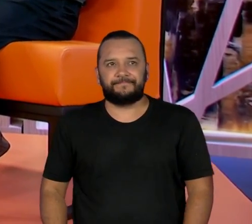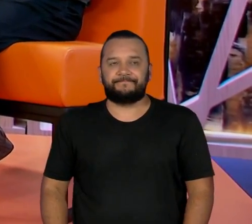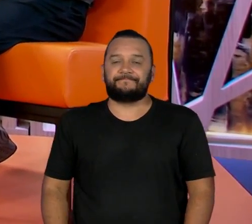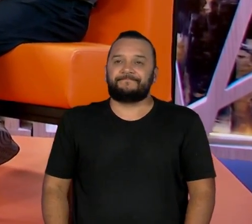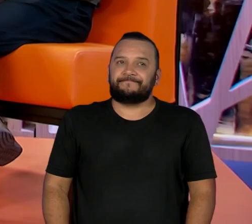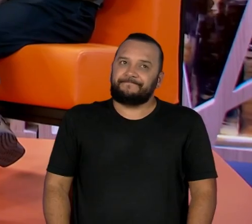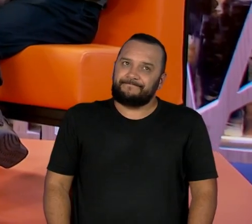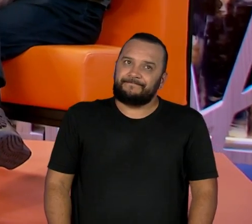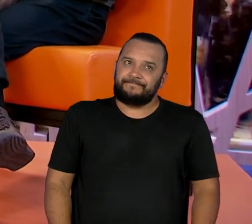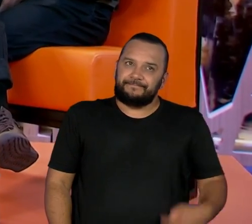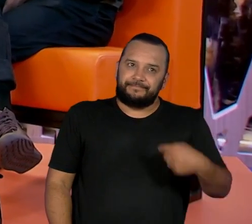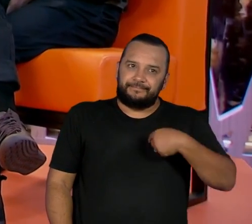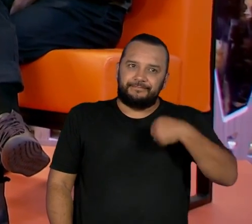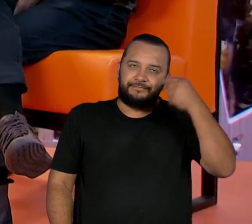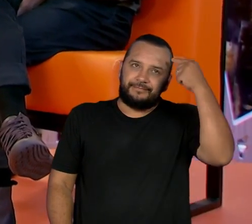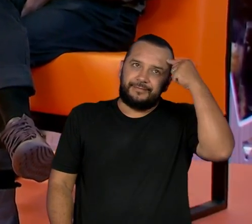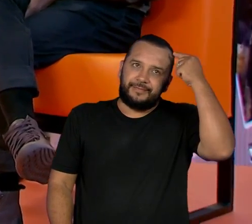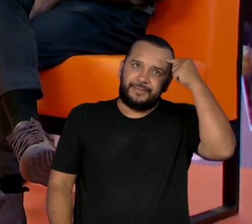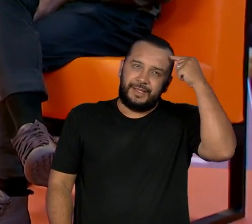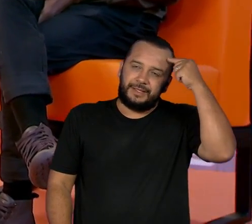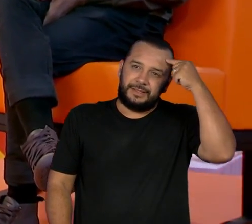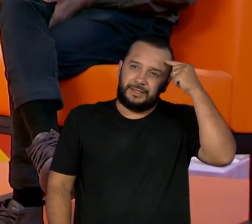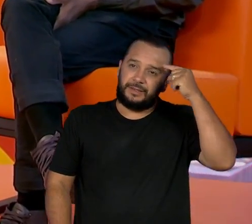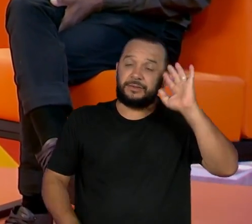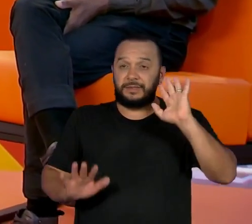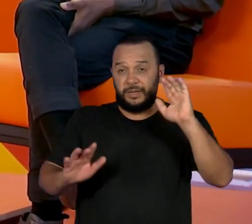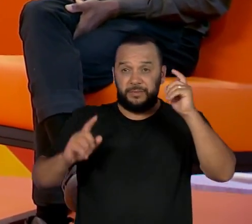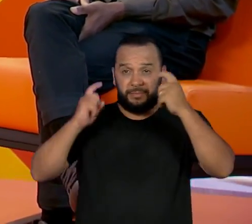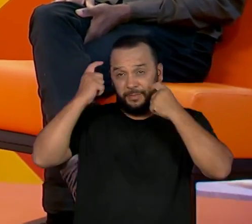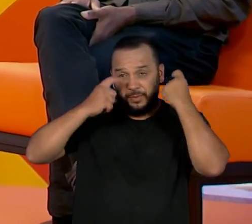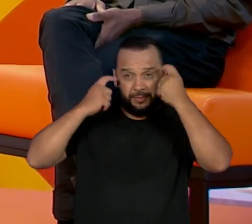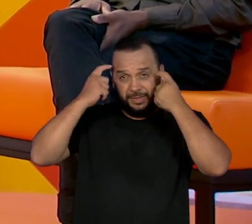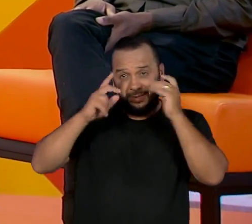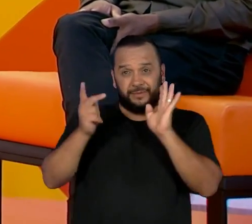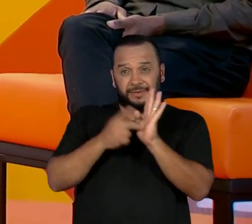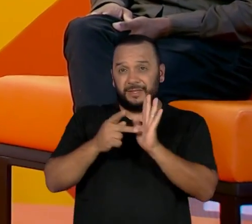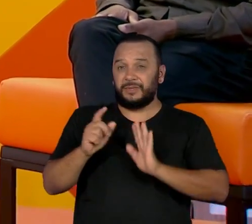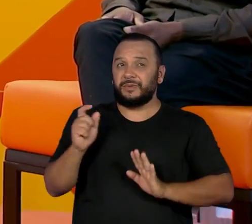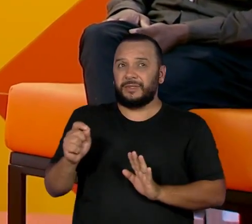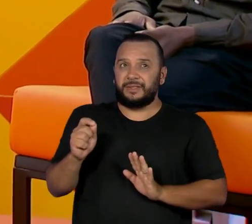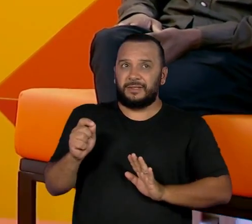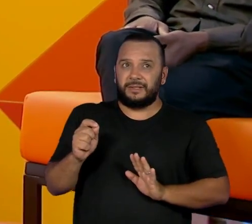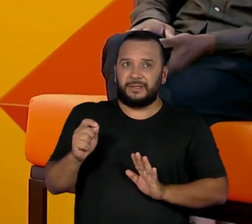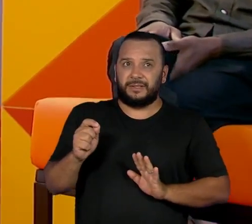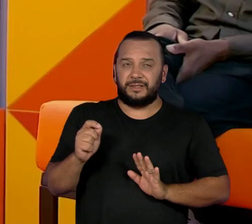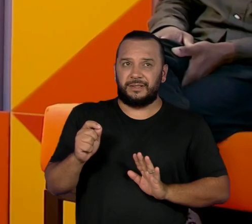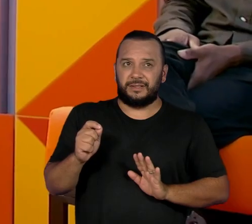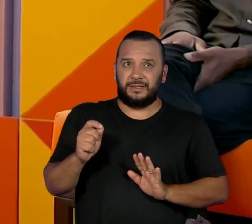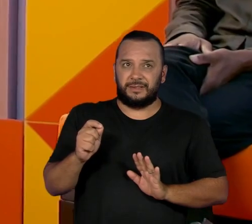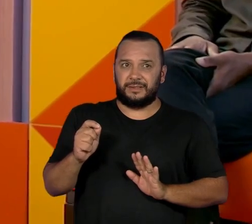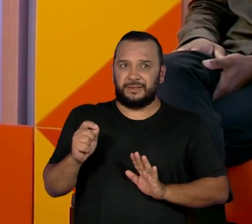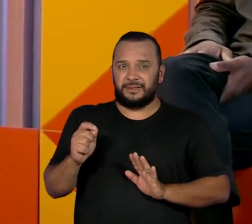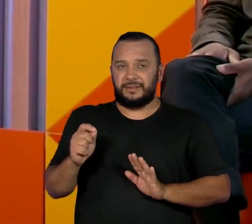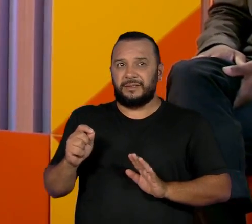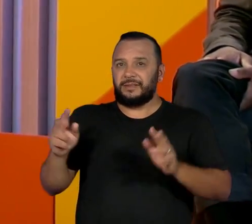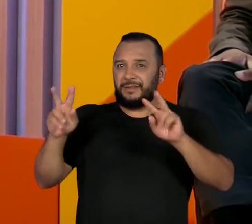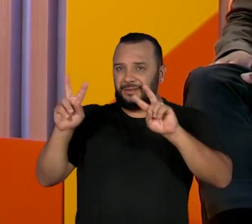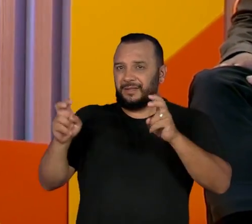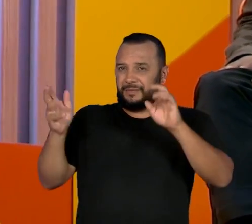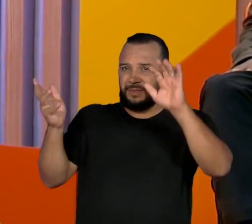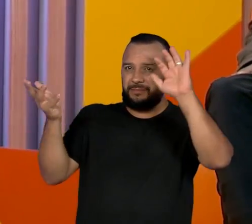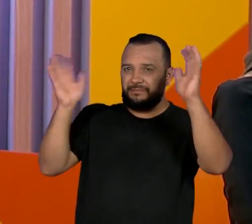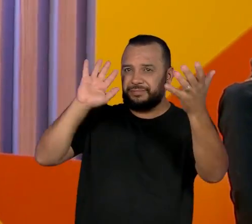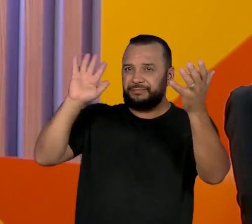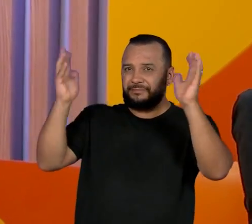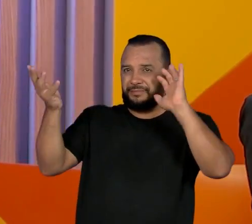Olha, eu venho me preocupando, na verdade, acho que com as questões climáticas